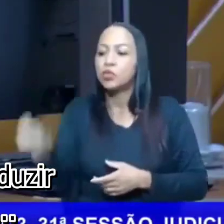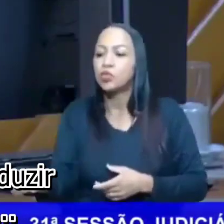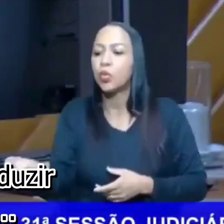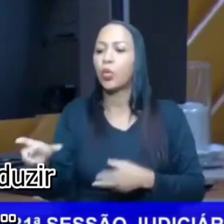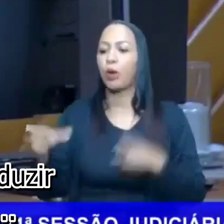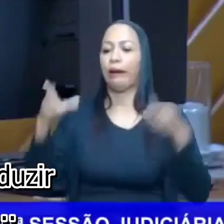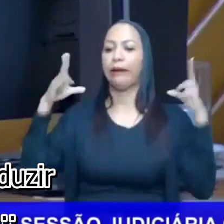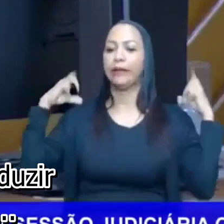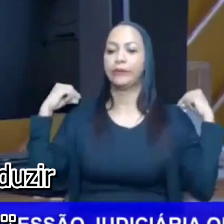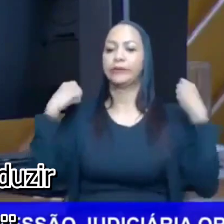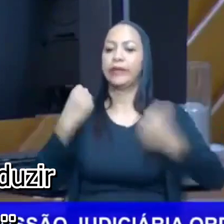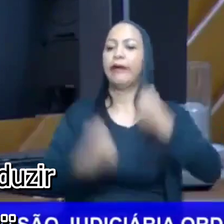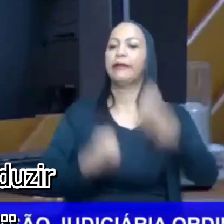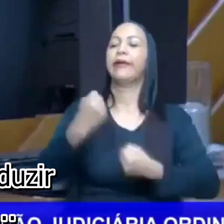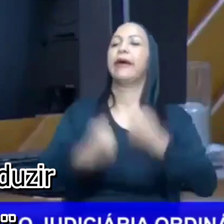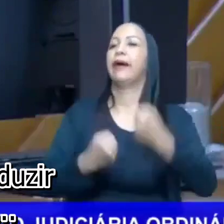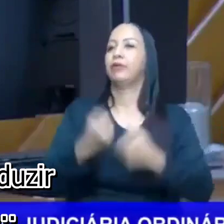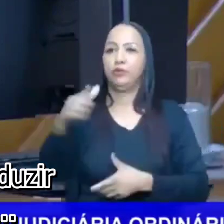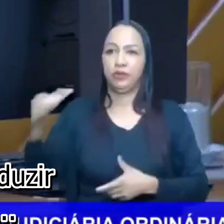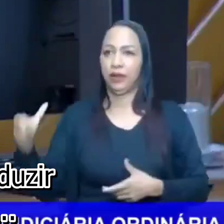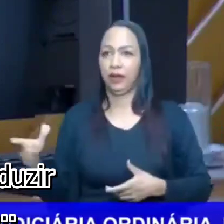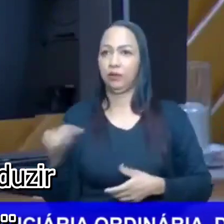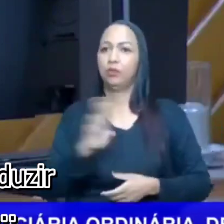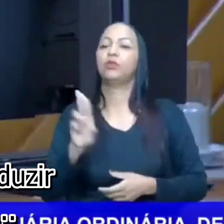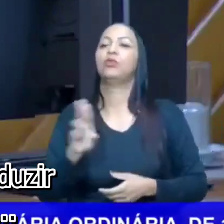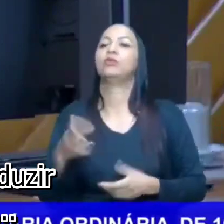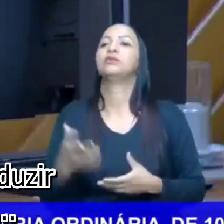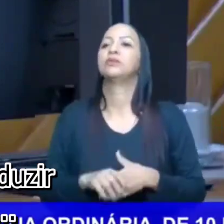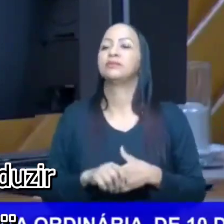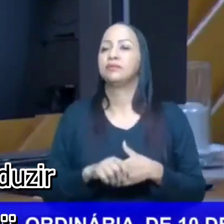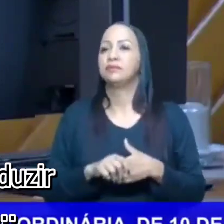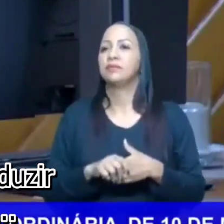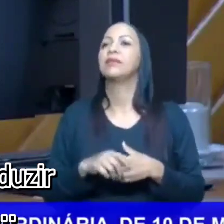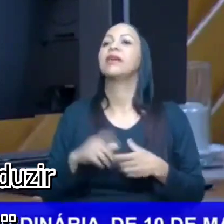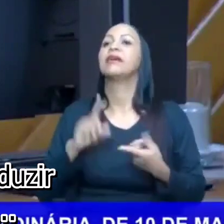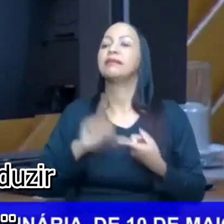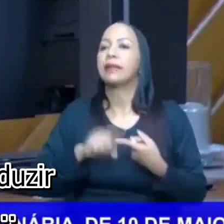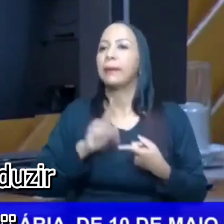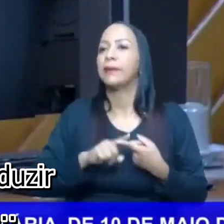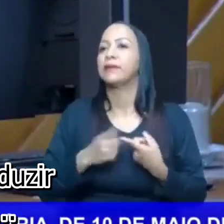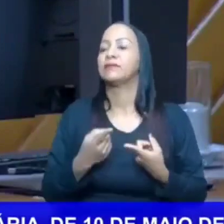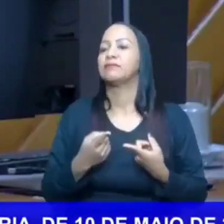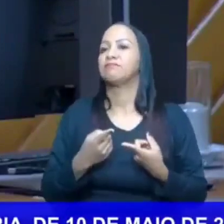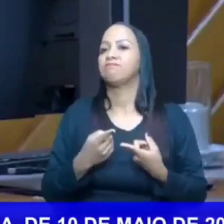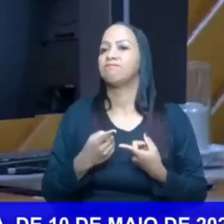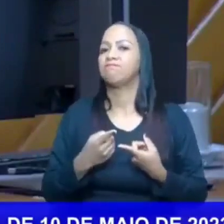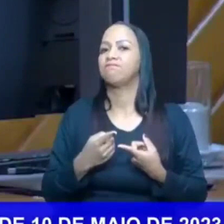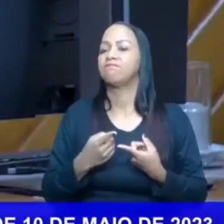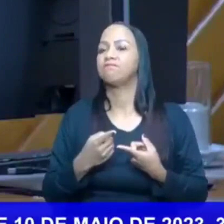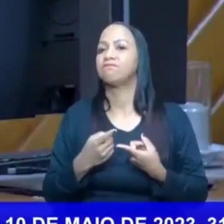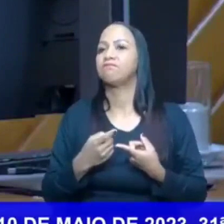responsável por conduzir esse veículo e tampouco se indicou